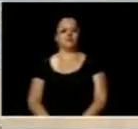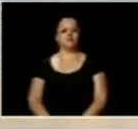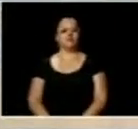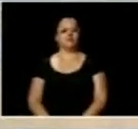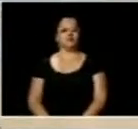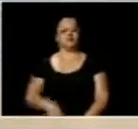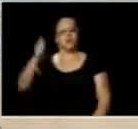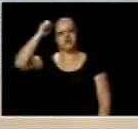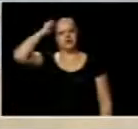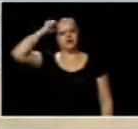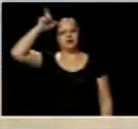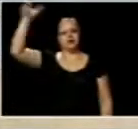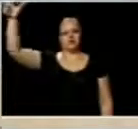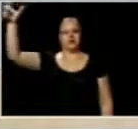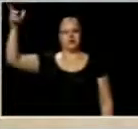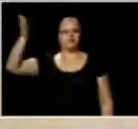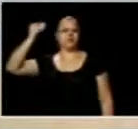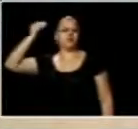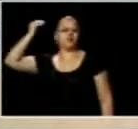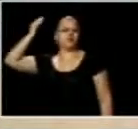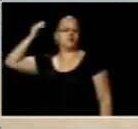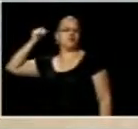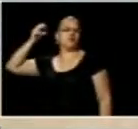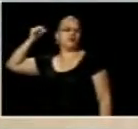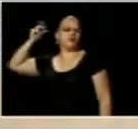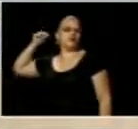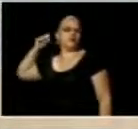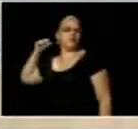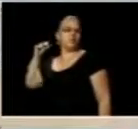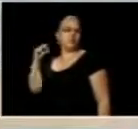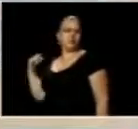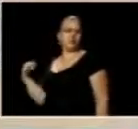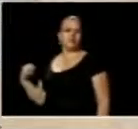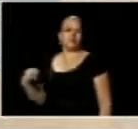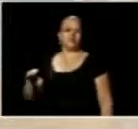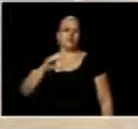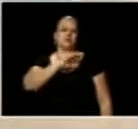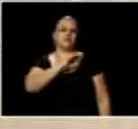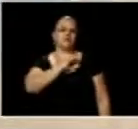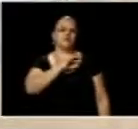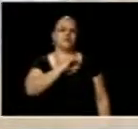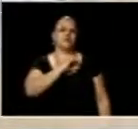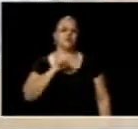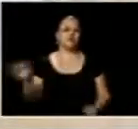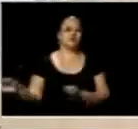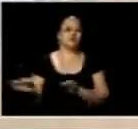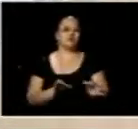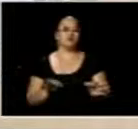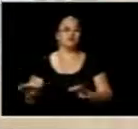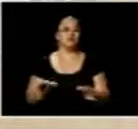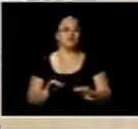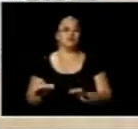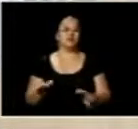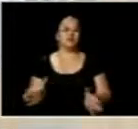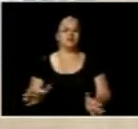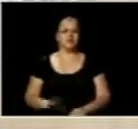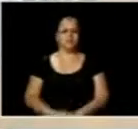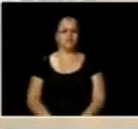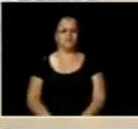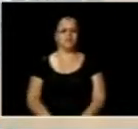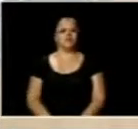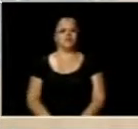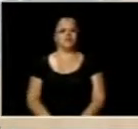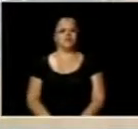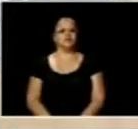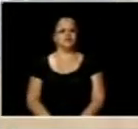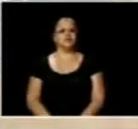mais antiga da cidade. Não tem um planejamento, não tem um setor de comunicação. O vereador Zinho acabou de chegar porque a vereadora,